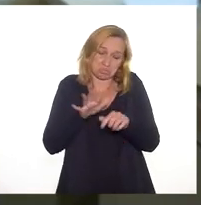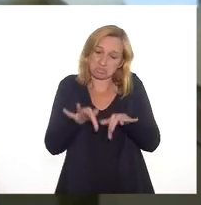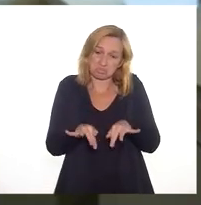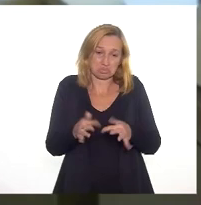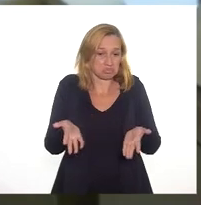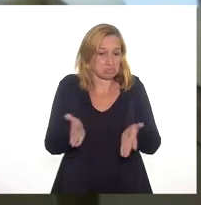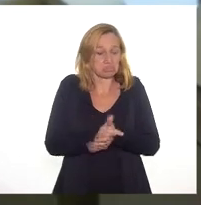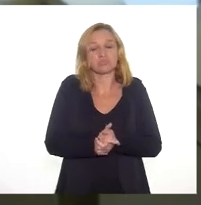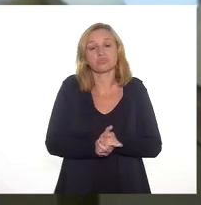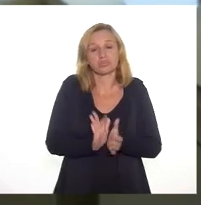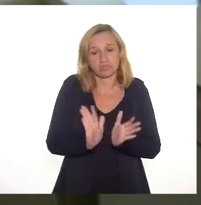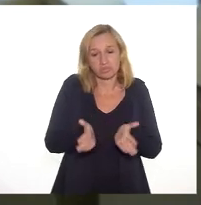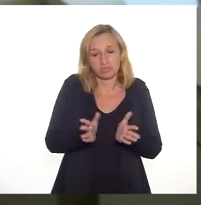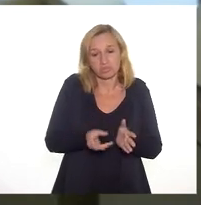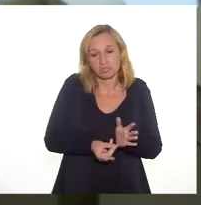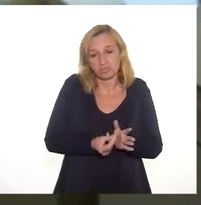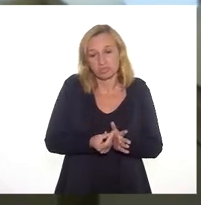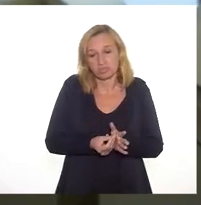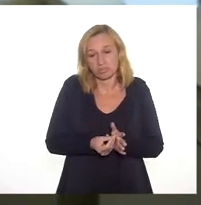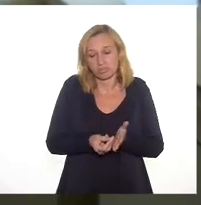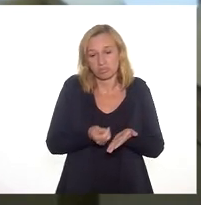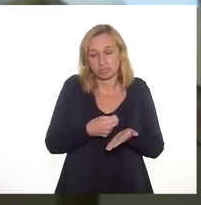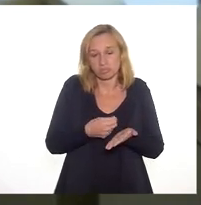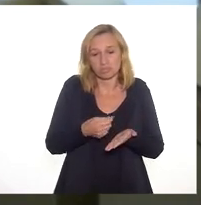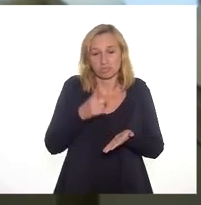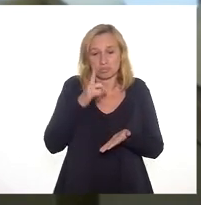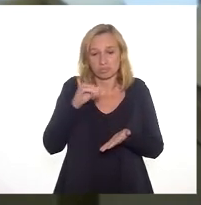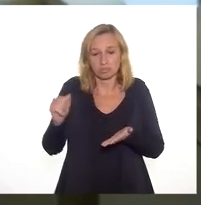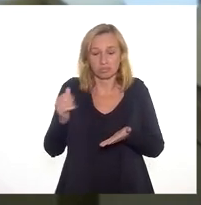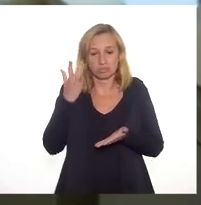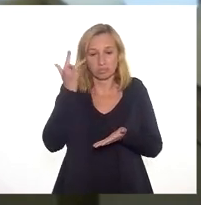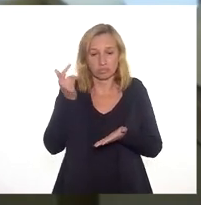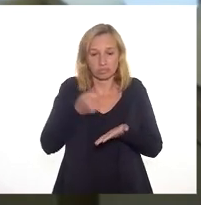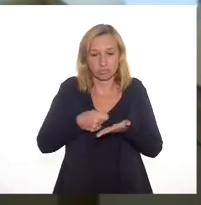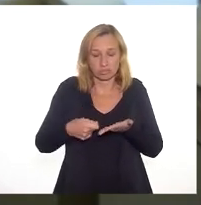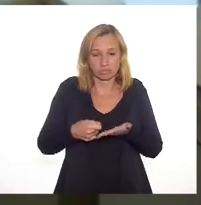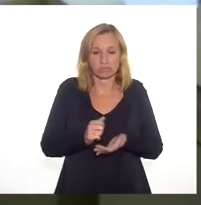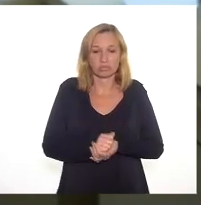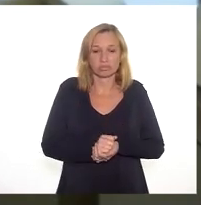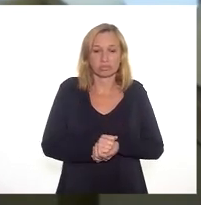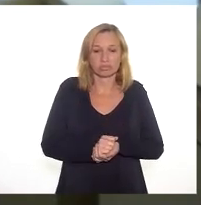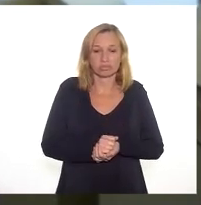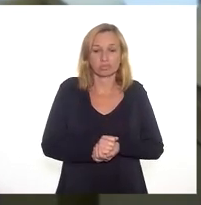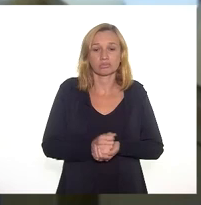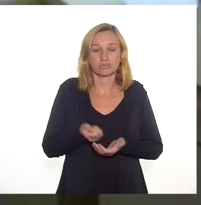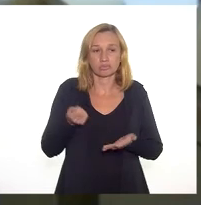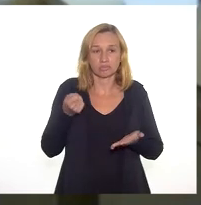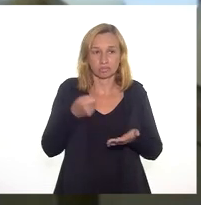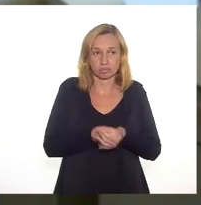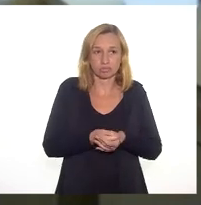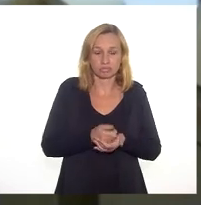encerrado. Já vou me inscrever para o dia de amanhã e no dia de amanhã para cumprir